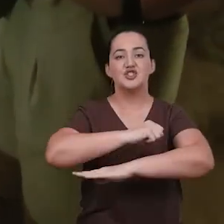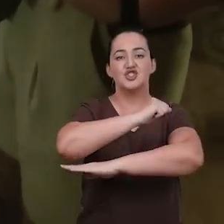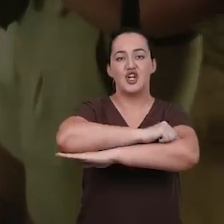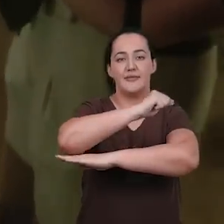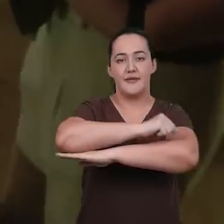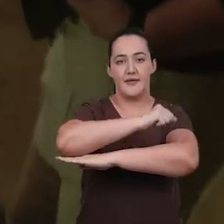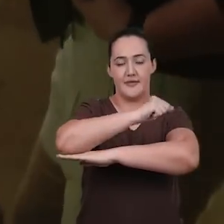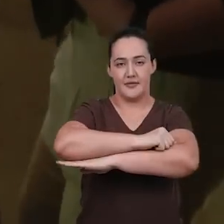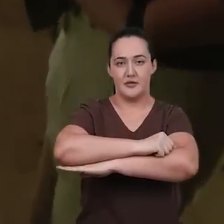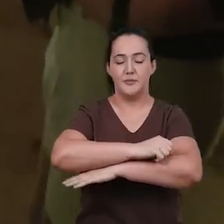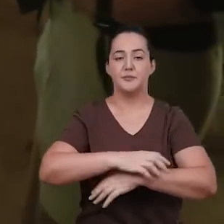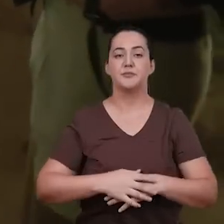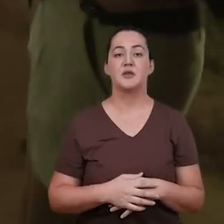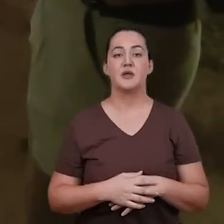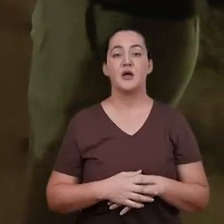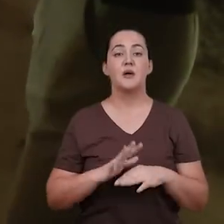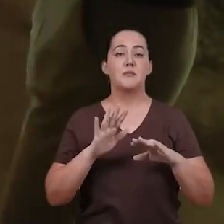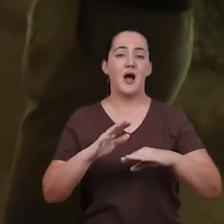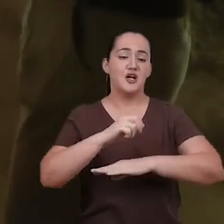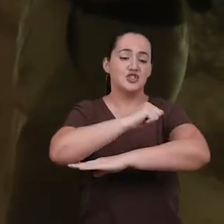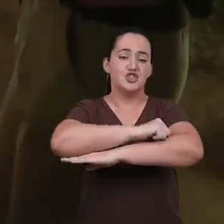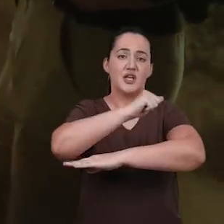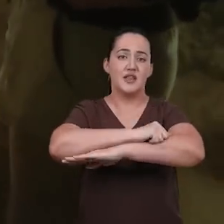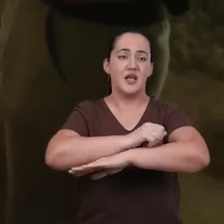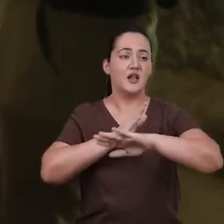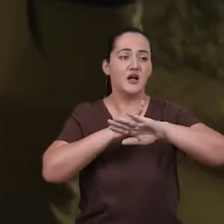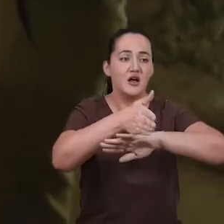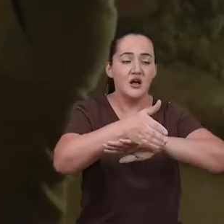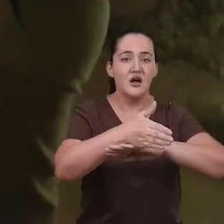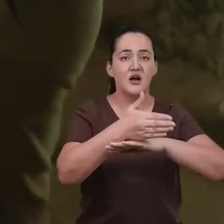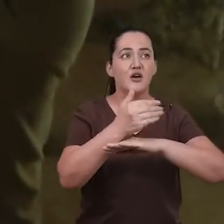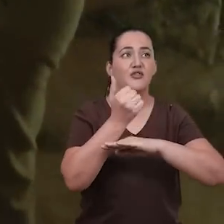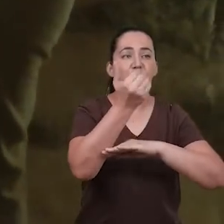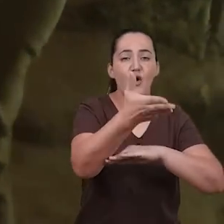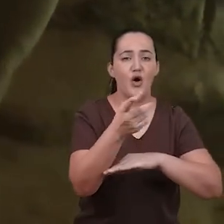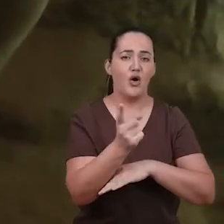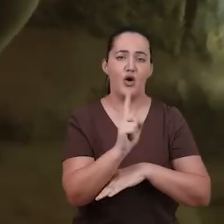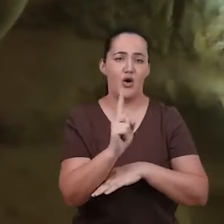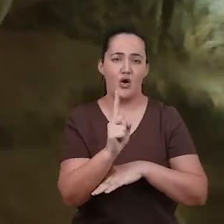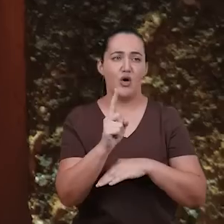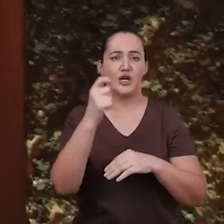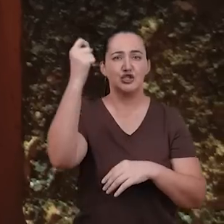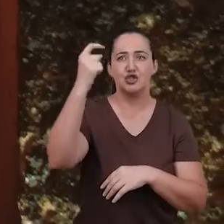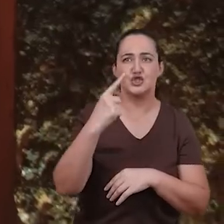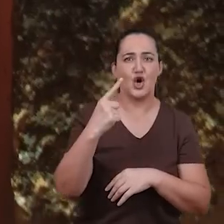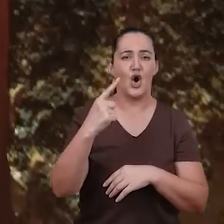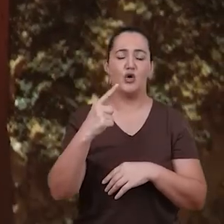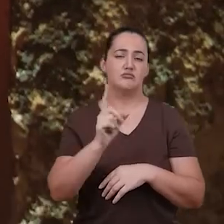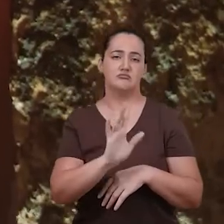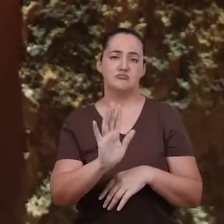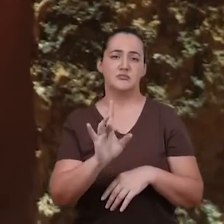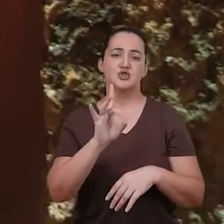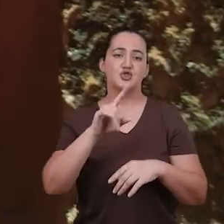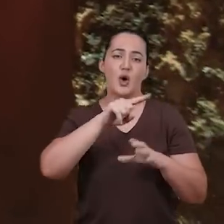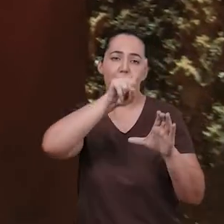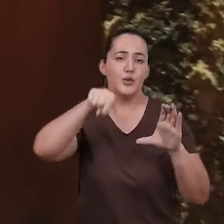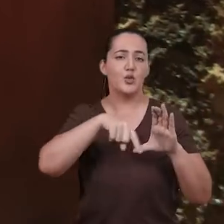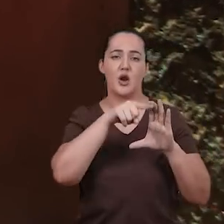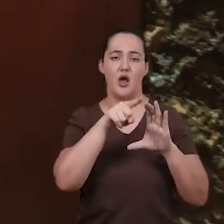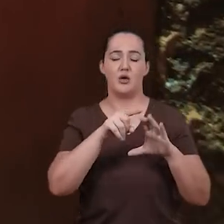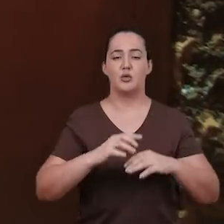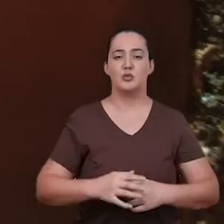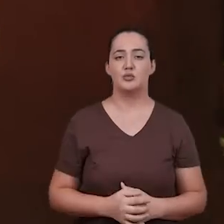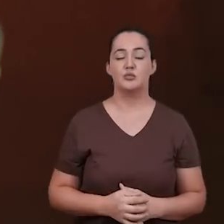Aqui tem uma outra maior, só que era uma janela que não dava para lugar nenhum, porque eles não podiam ver a luz do sol, nem a paisagem. E aqui nós